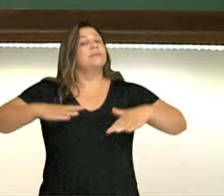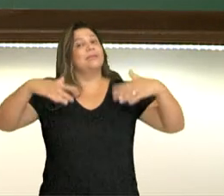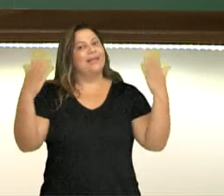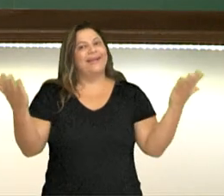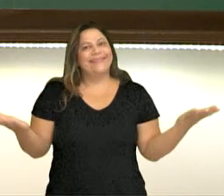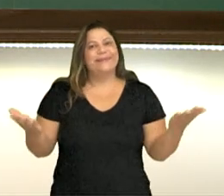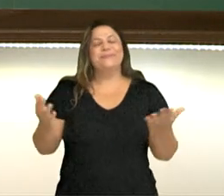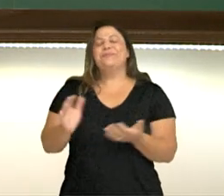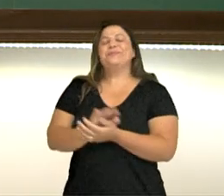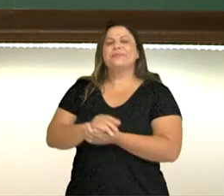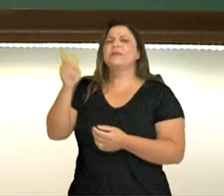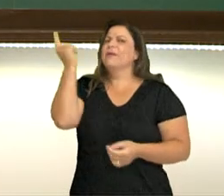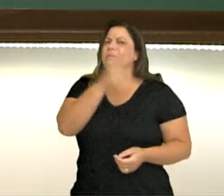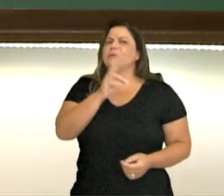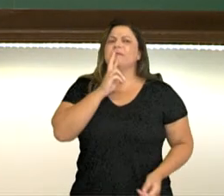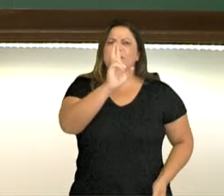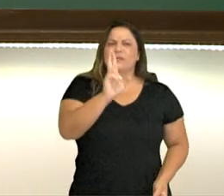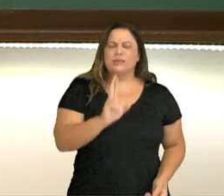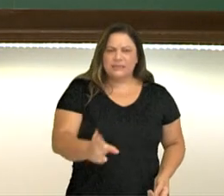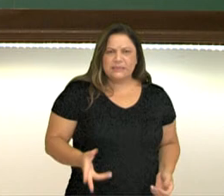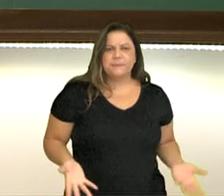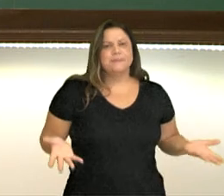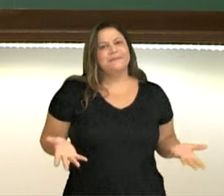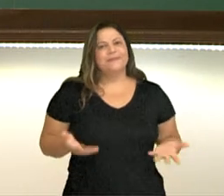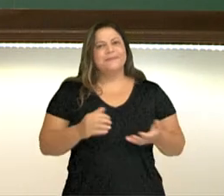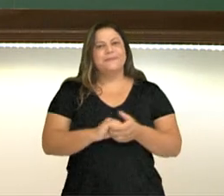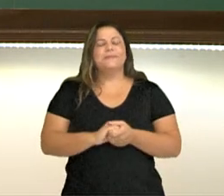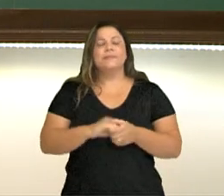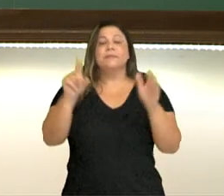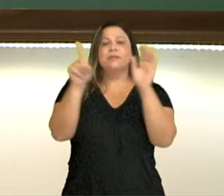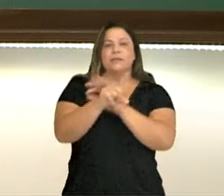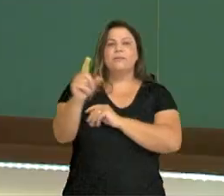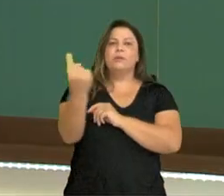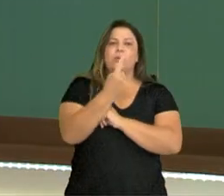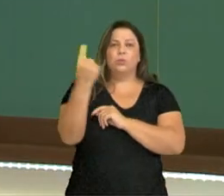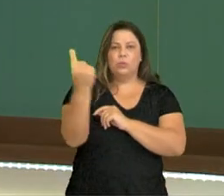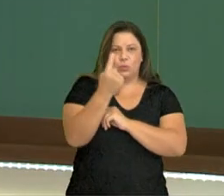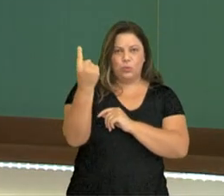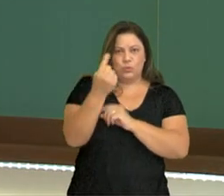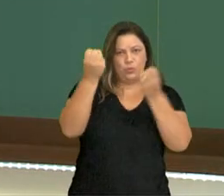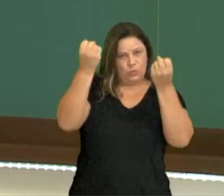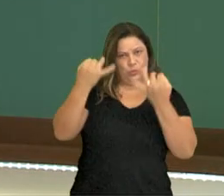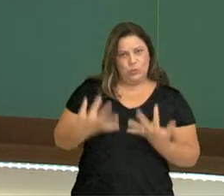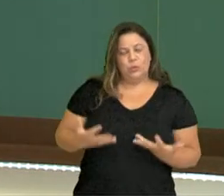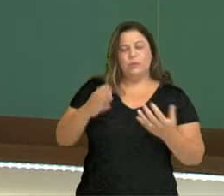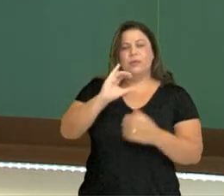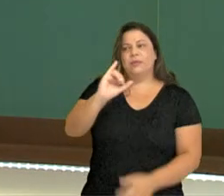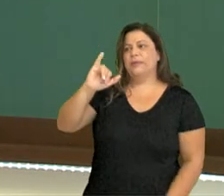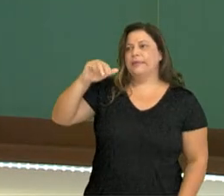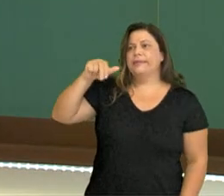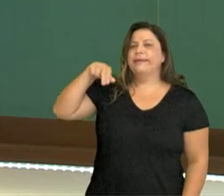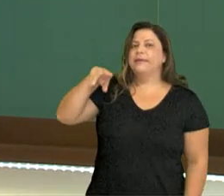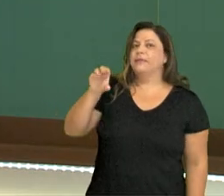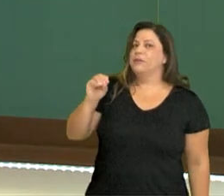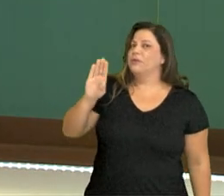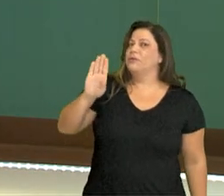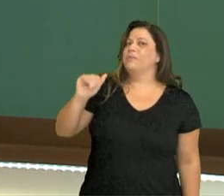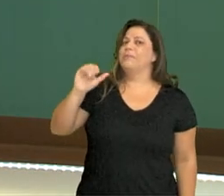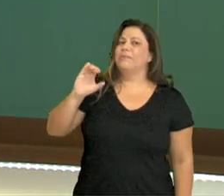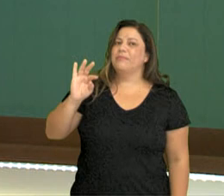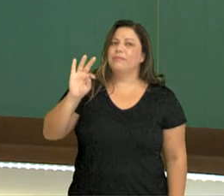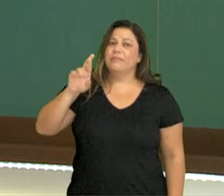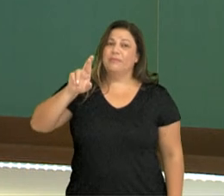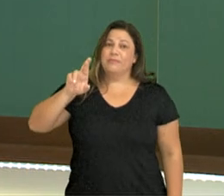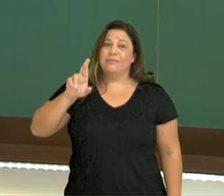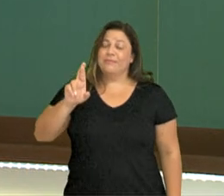Então, pessoal, conseguiram responder? Então, na pergunta 1, a gente falou sobre as cianobactérias, né, que elas têm sido motivo